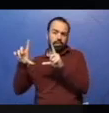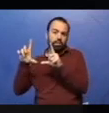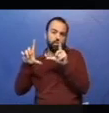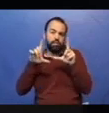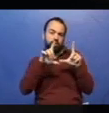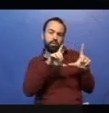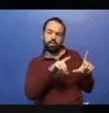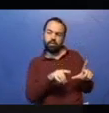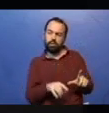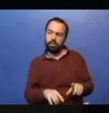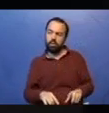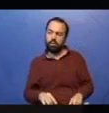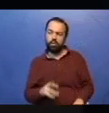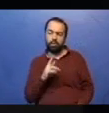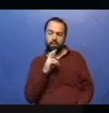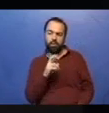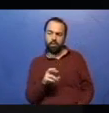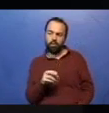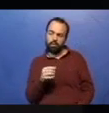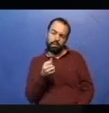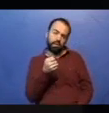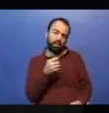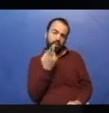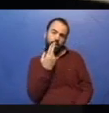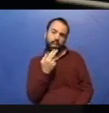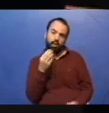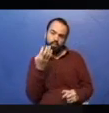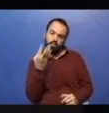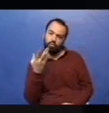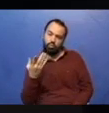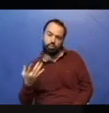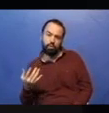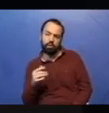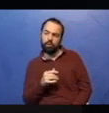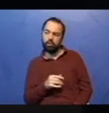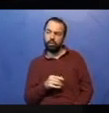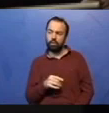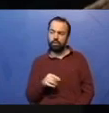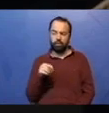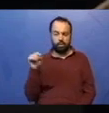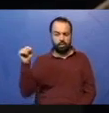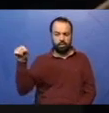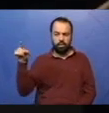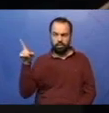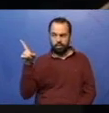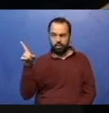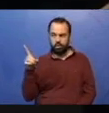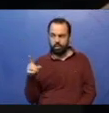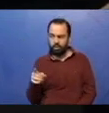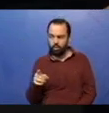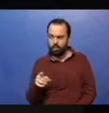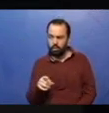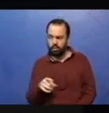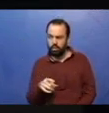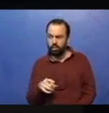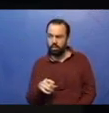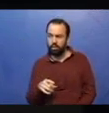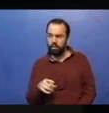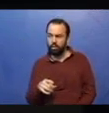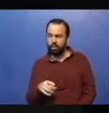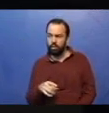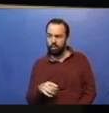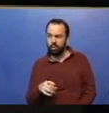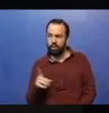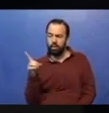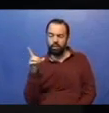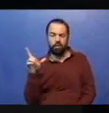falar o que acontece quando o sorvete derrete mais rápido em um dia de calor. Observar a imagem, olha aqui, ó, que